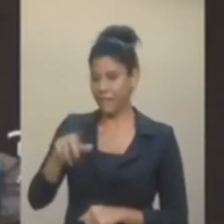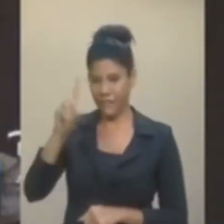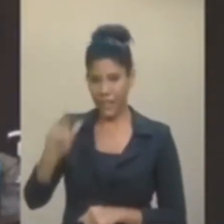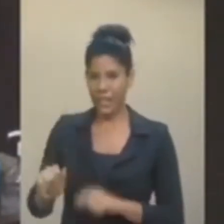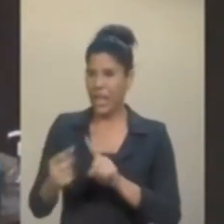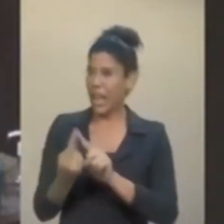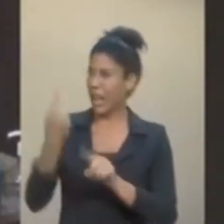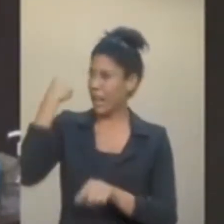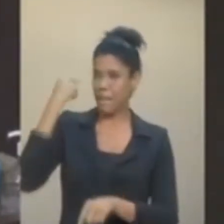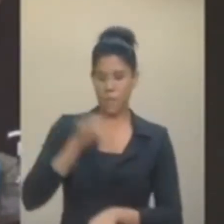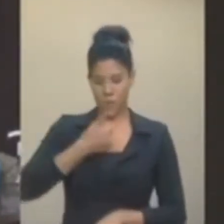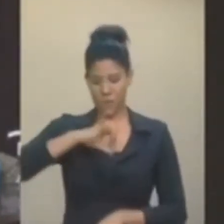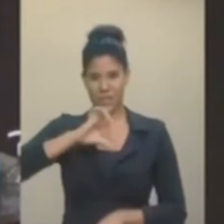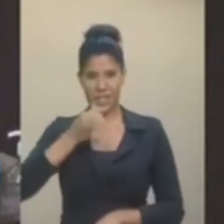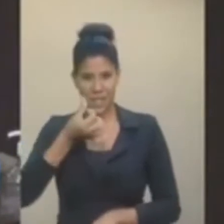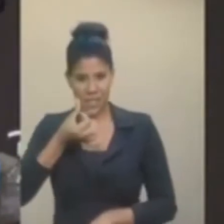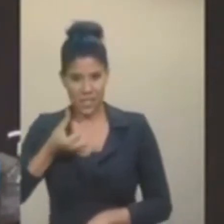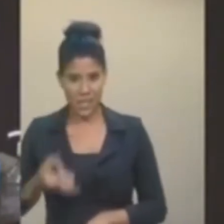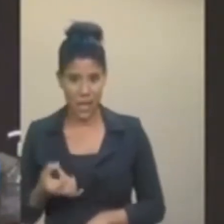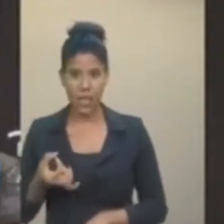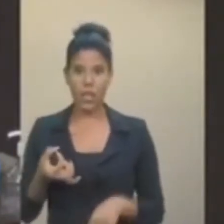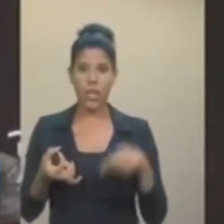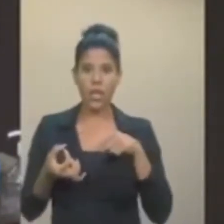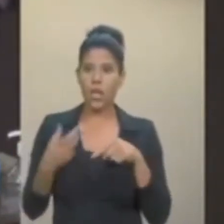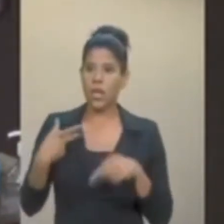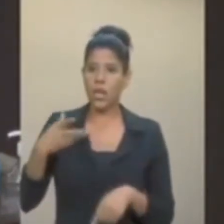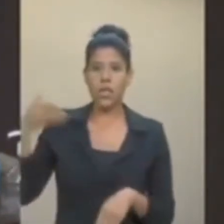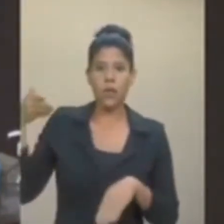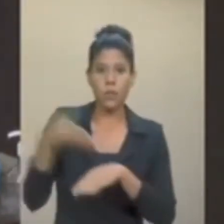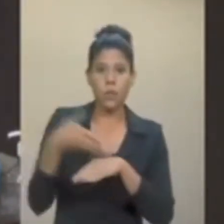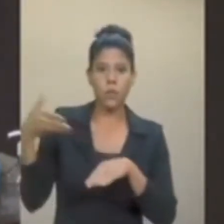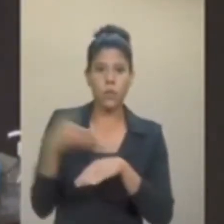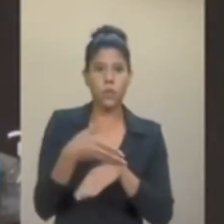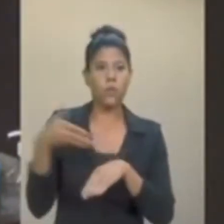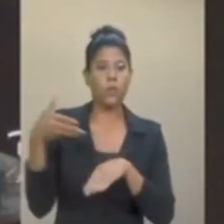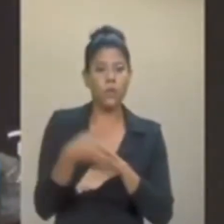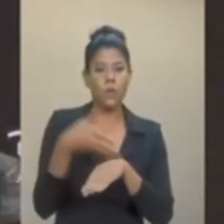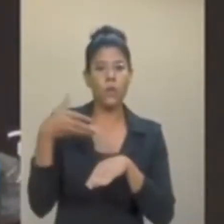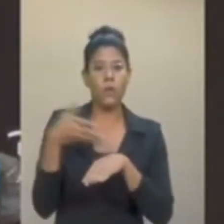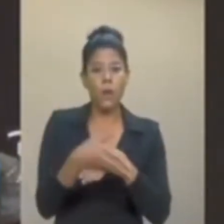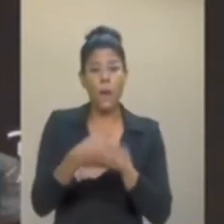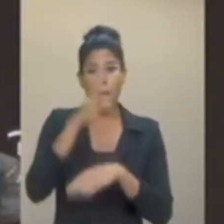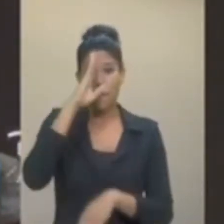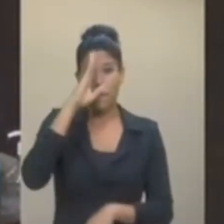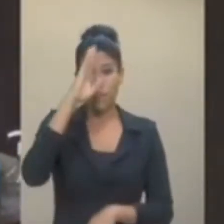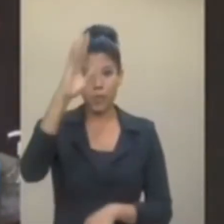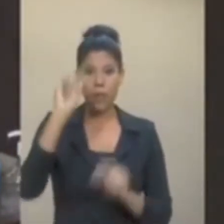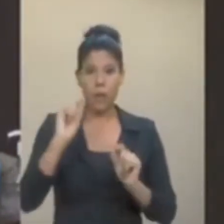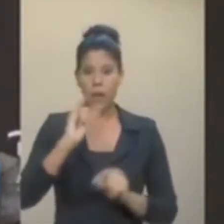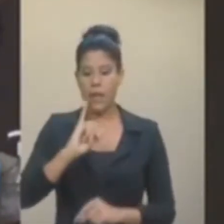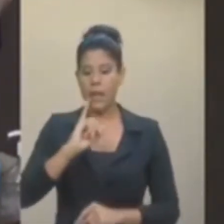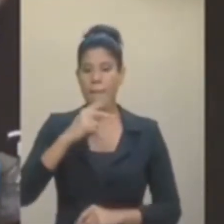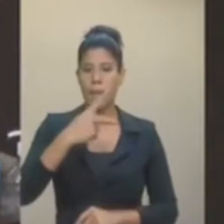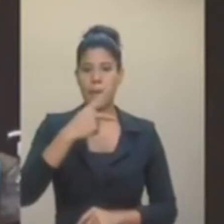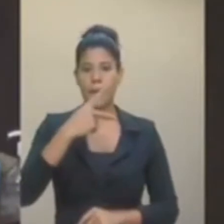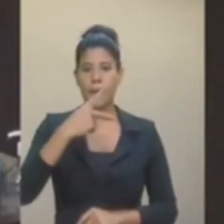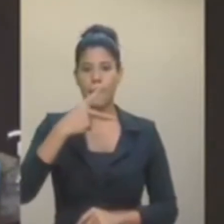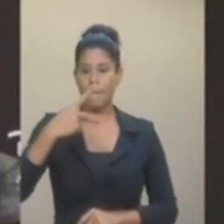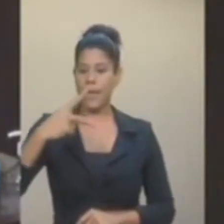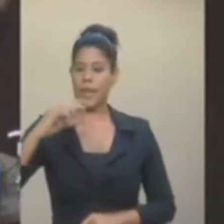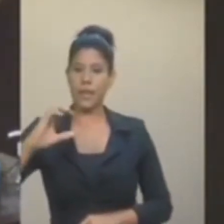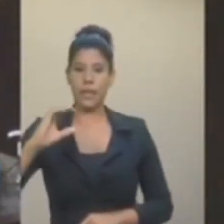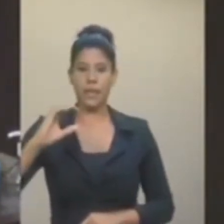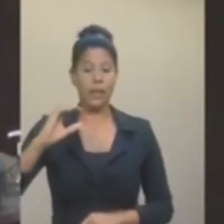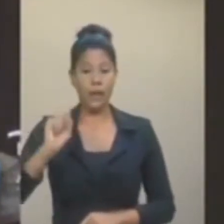anos 60 ia semanalmente aos cárceres, em especial ao IPPS, para